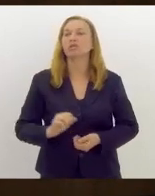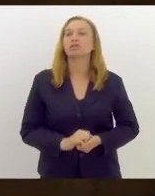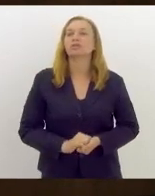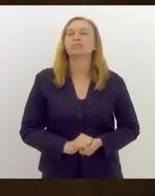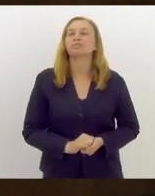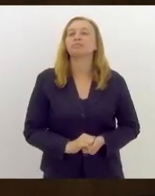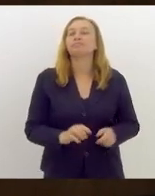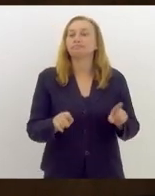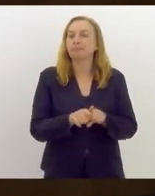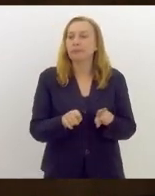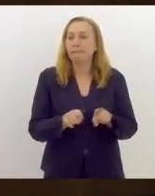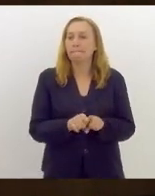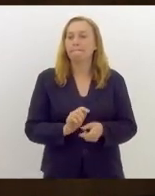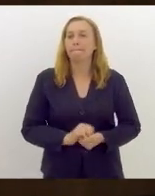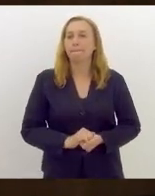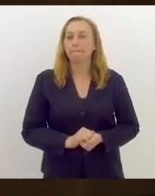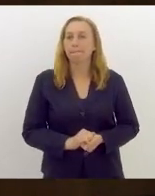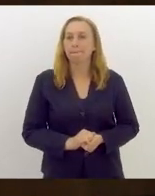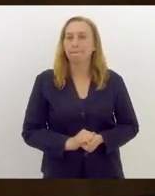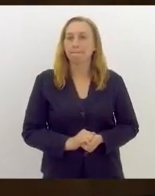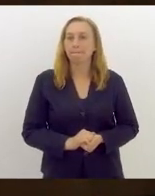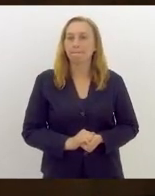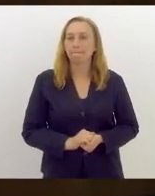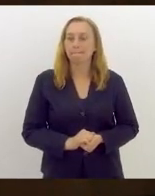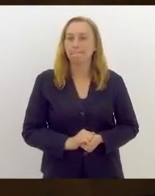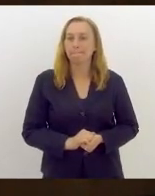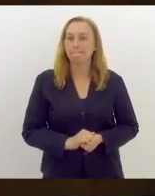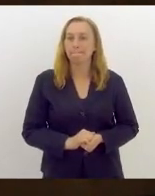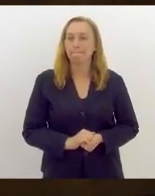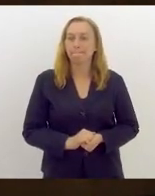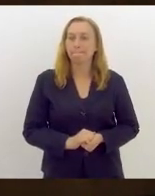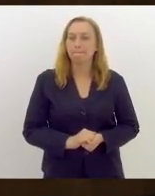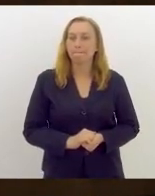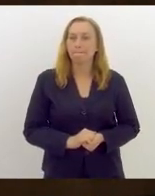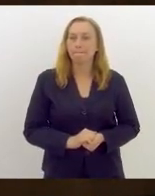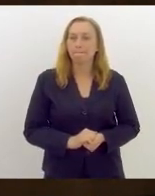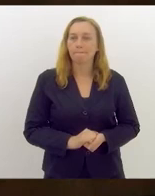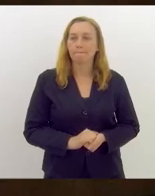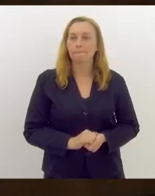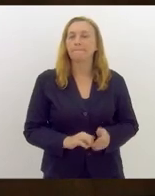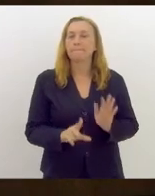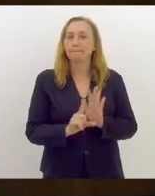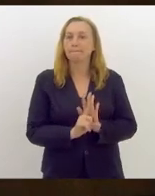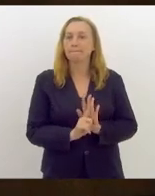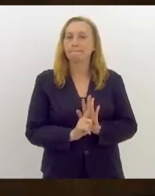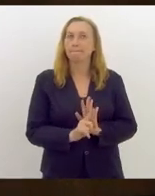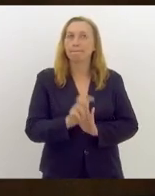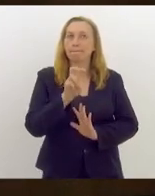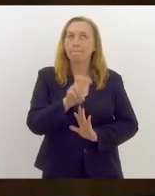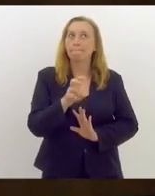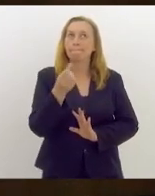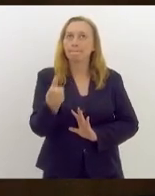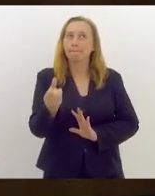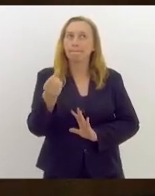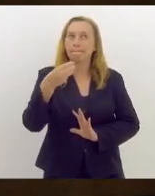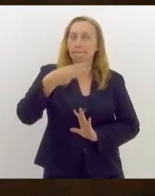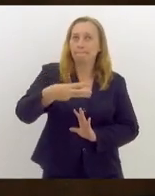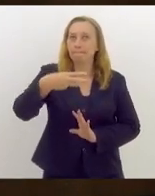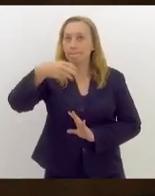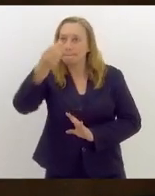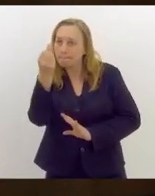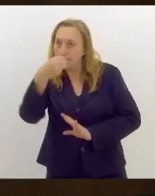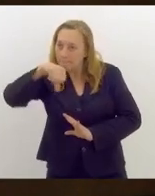e também e também a lei 5639